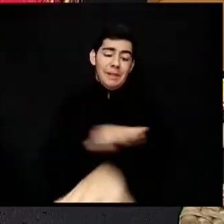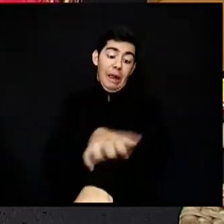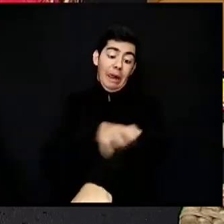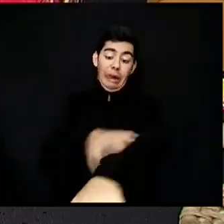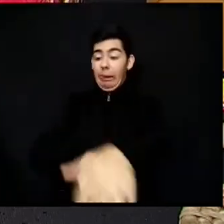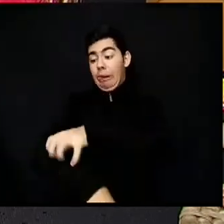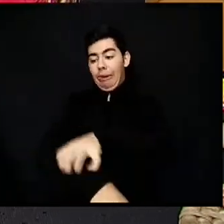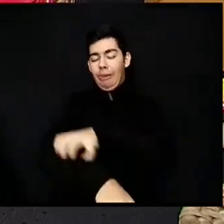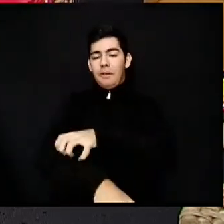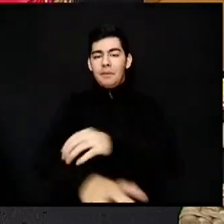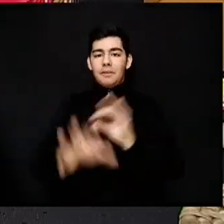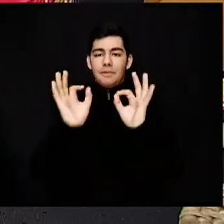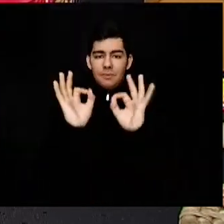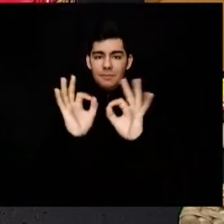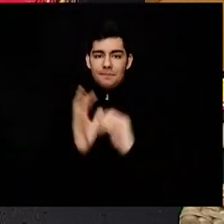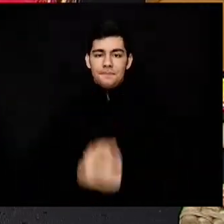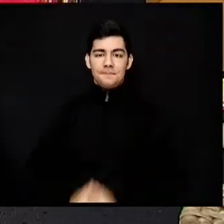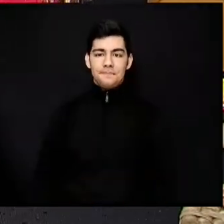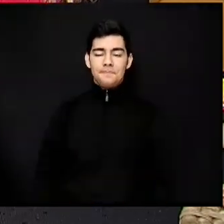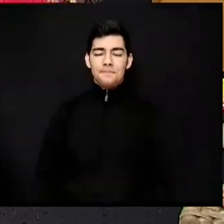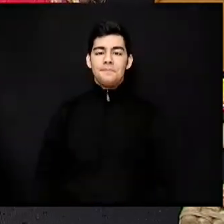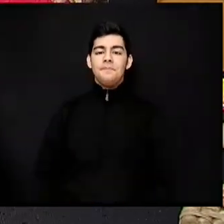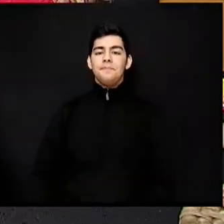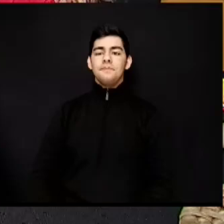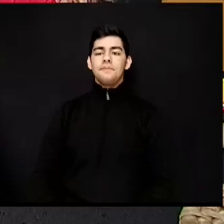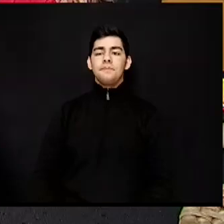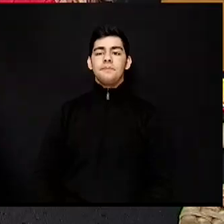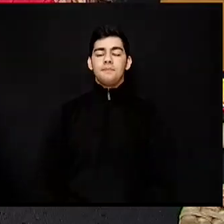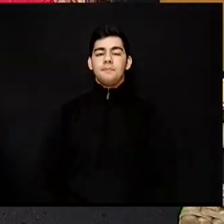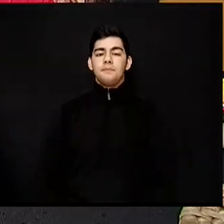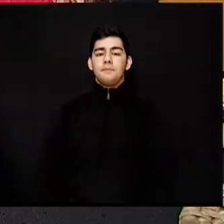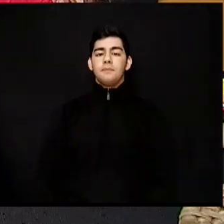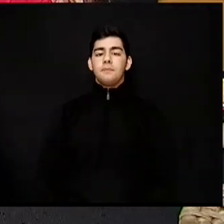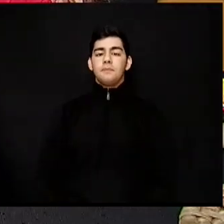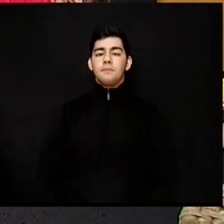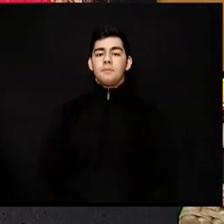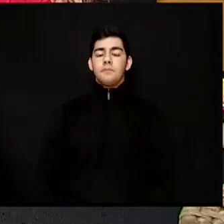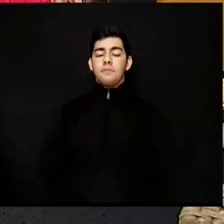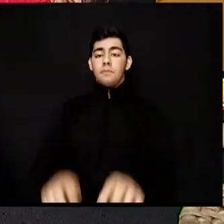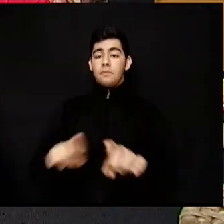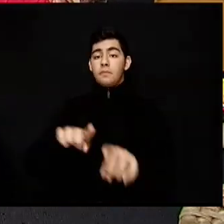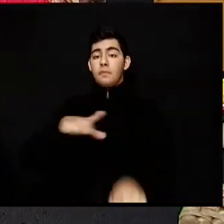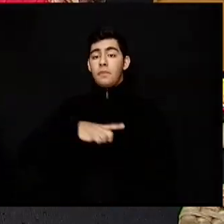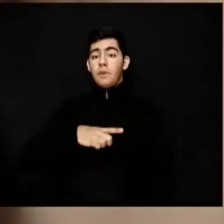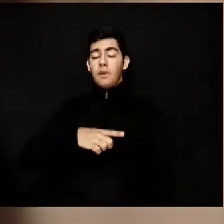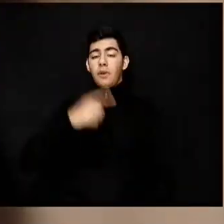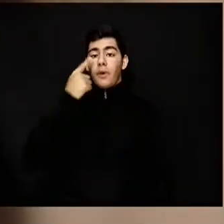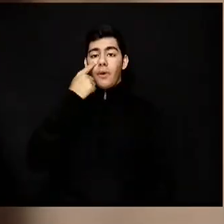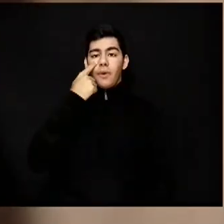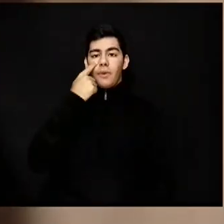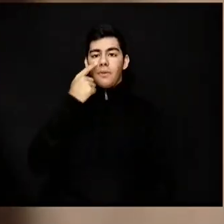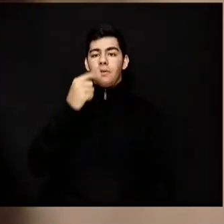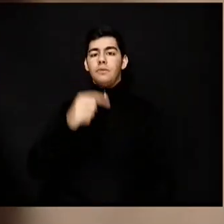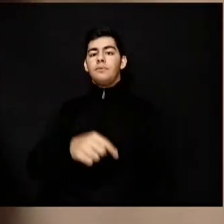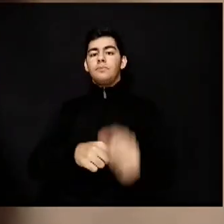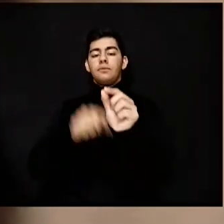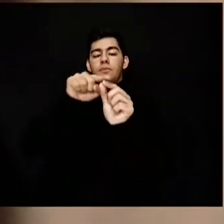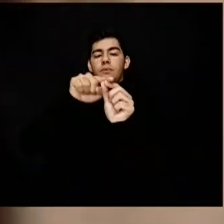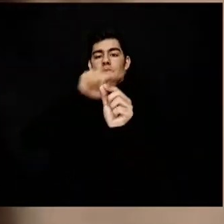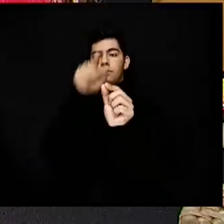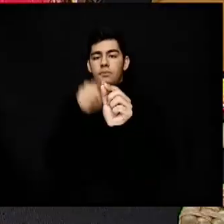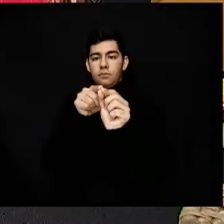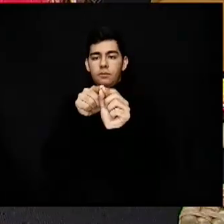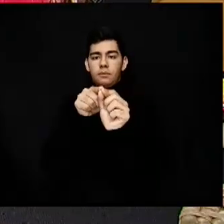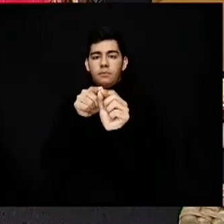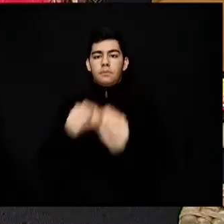alérgica, Isso, né? Nenhuma reação alérgica. Aí ficou esse nozinho aqui, ó. É um nó bem simples, tranquilinho de